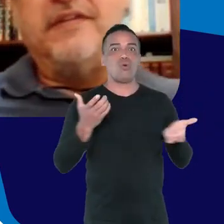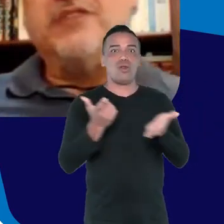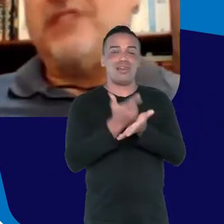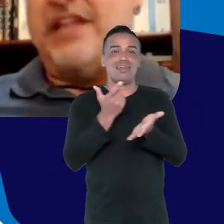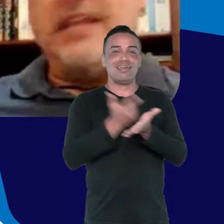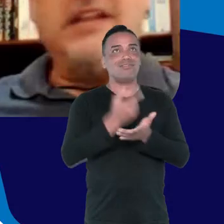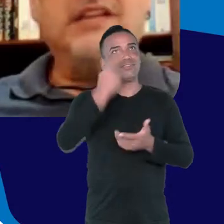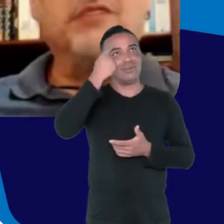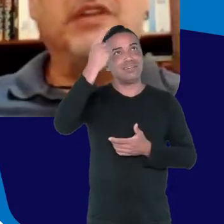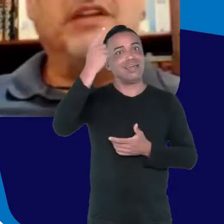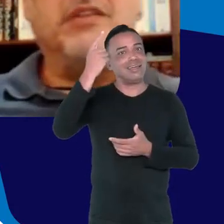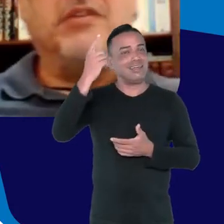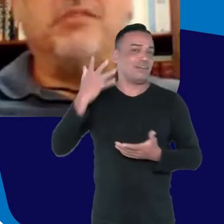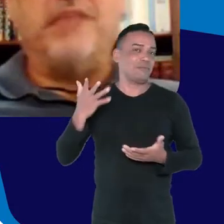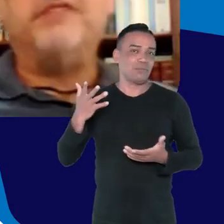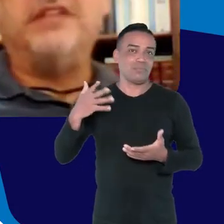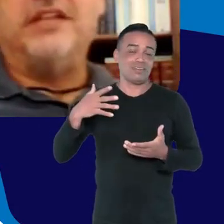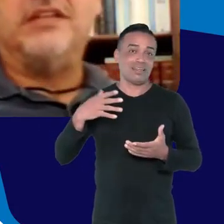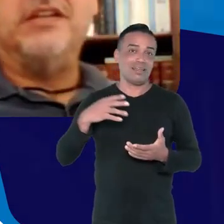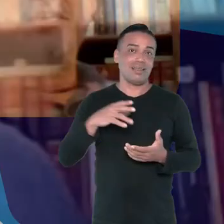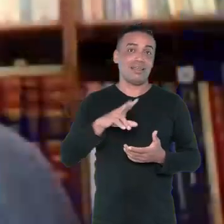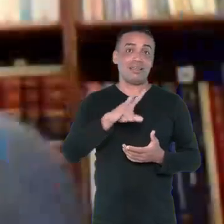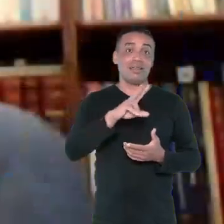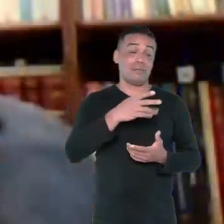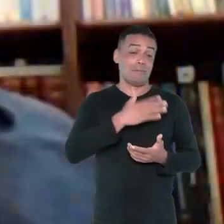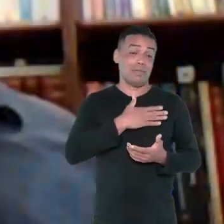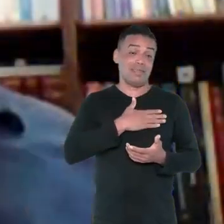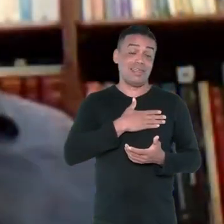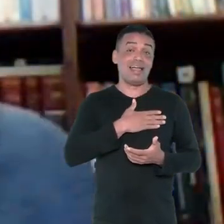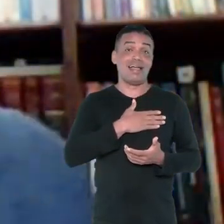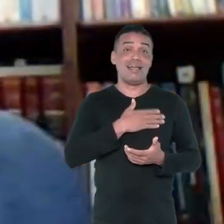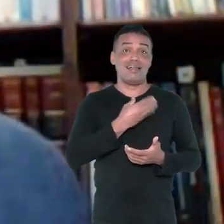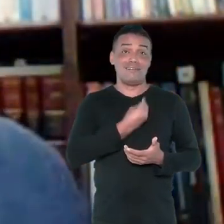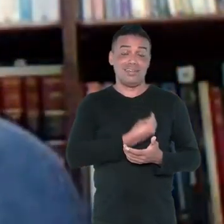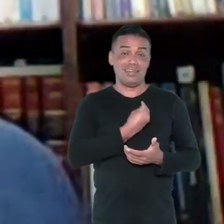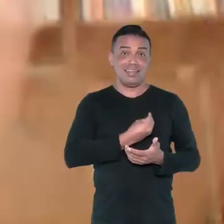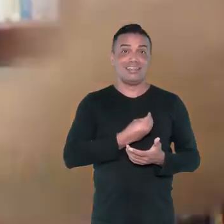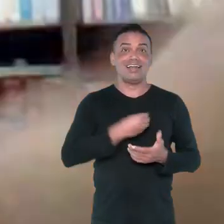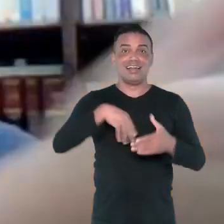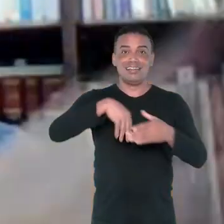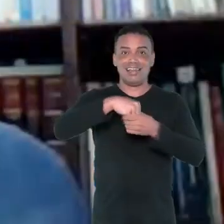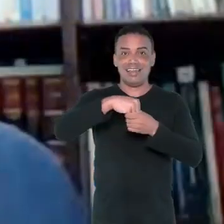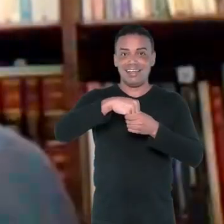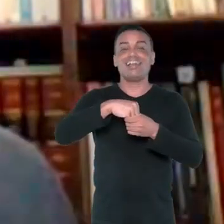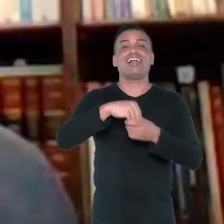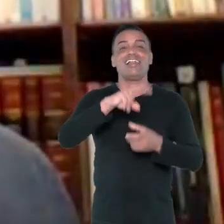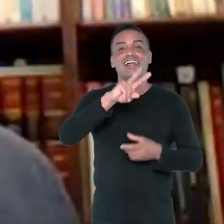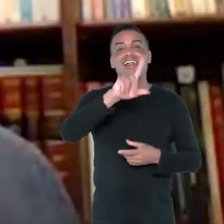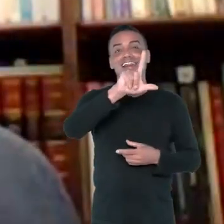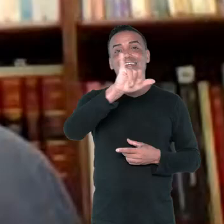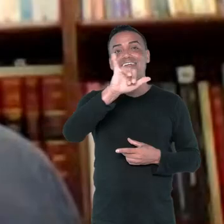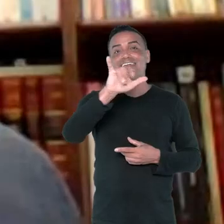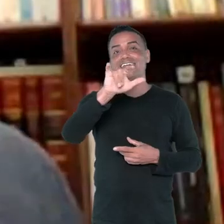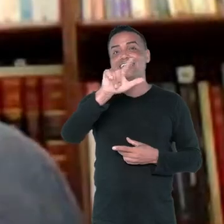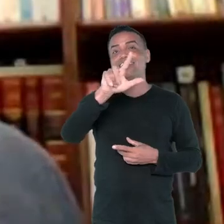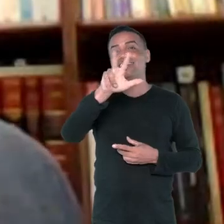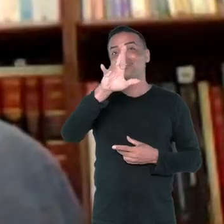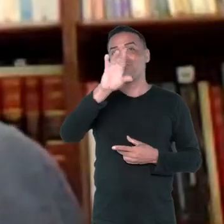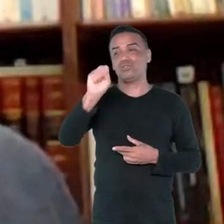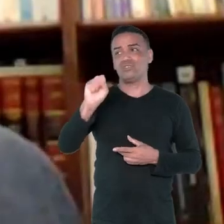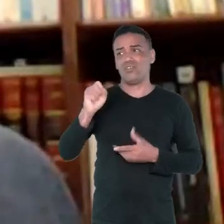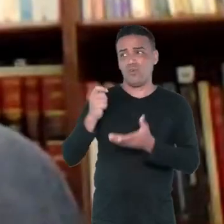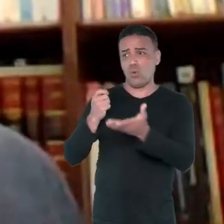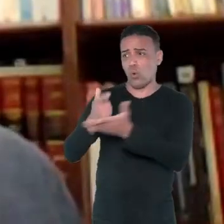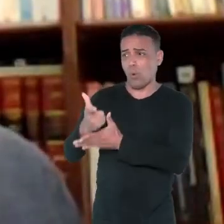né? Isso está naquele livro dele, Minha Vida Entre Livros. Ele teve uma ideia, falou: por que eu vou na Cosmos comprar